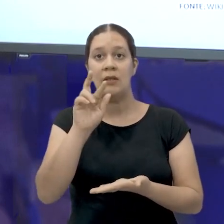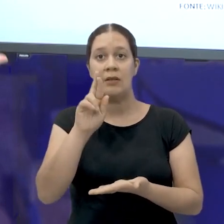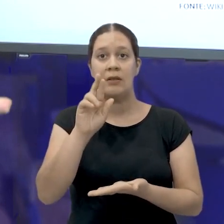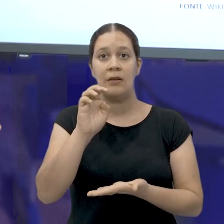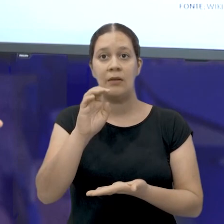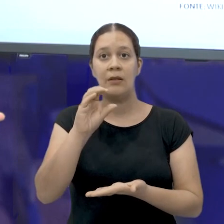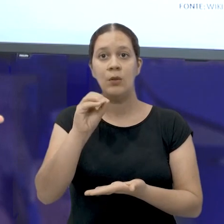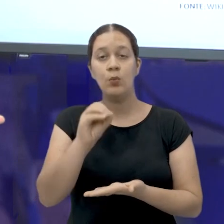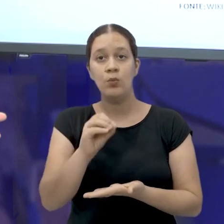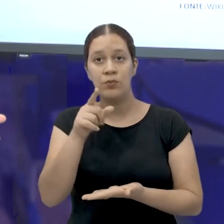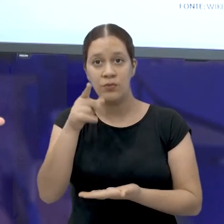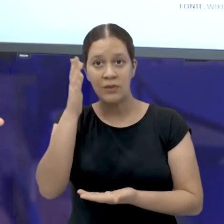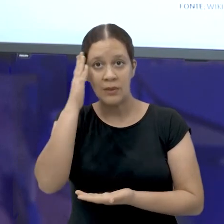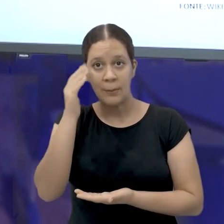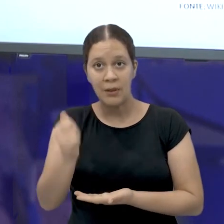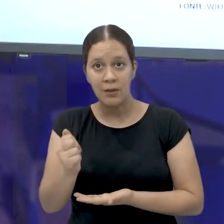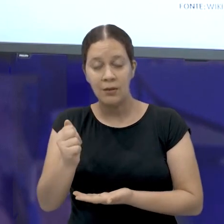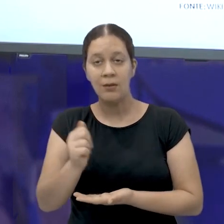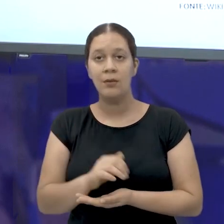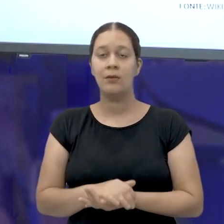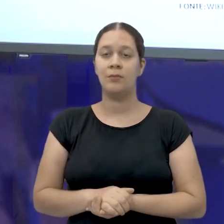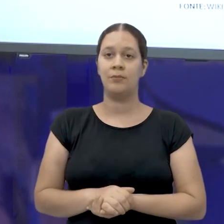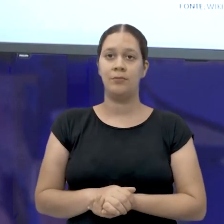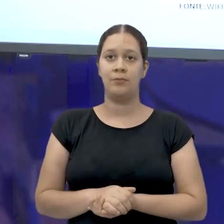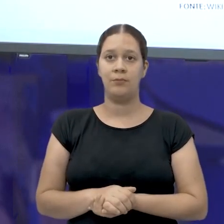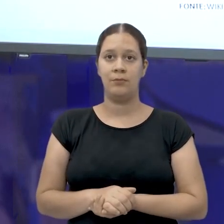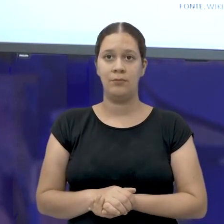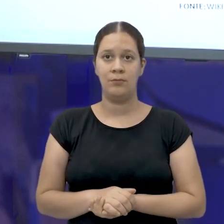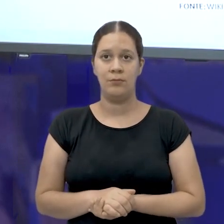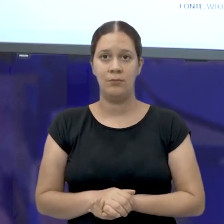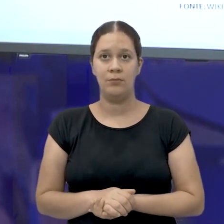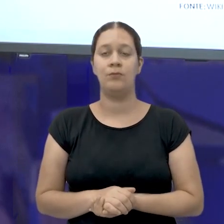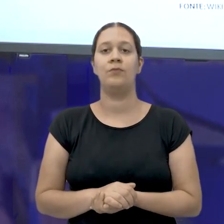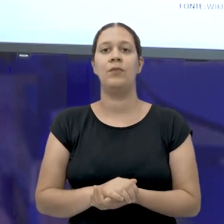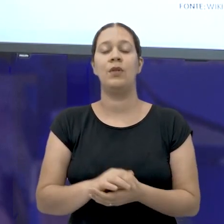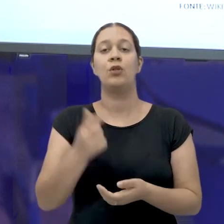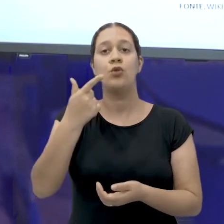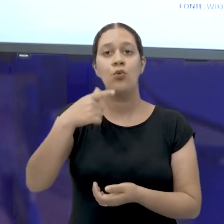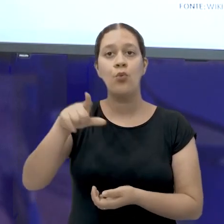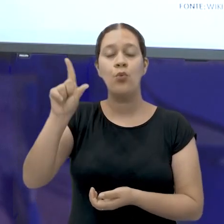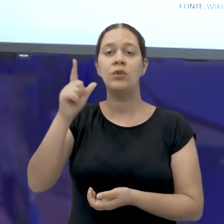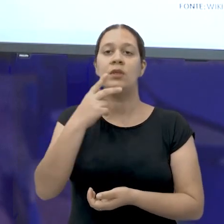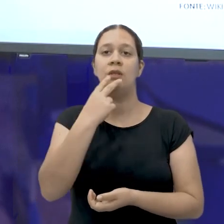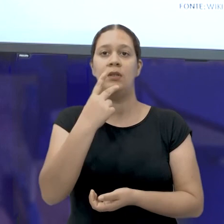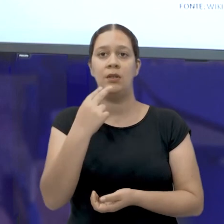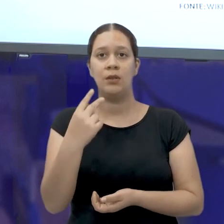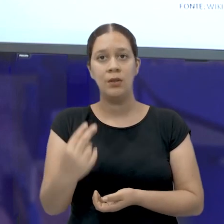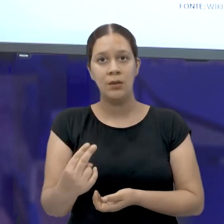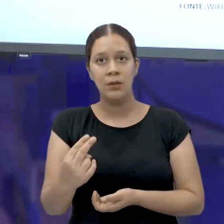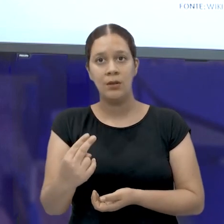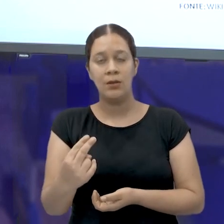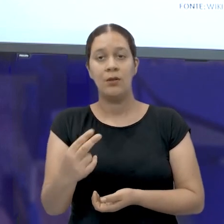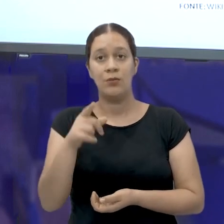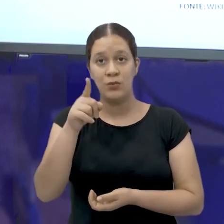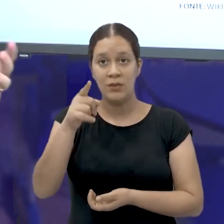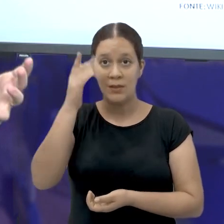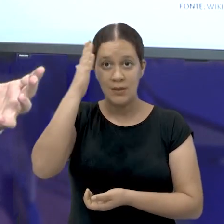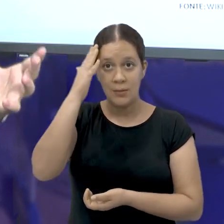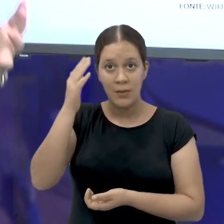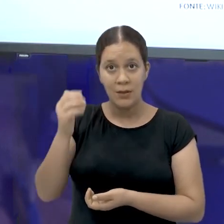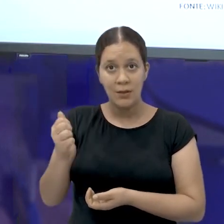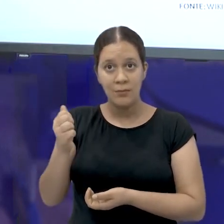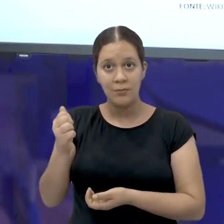primeiro testamento na Bíblia é escrito já noutra língua, em hebraico. Daí